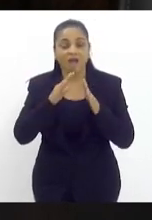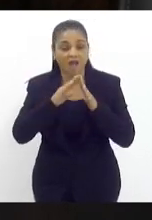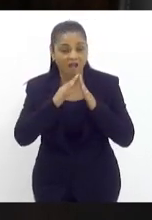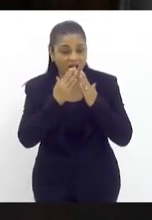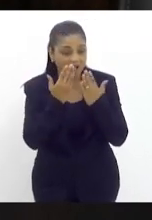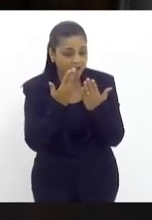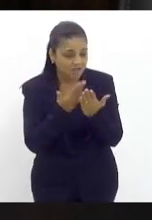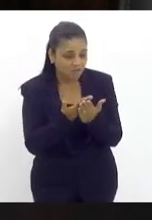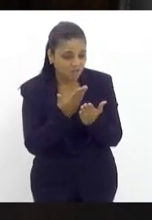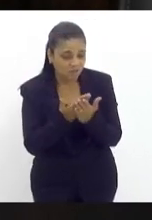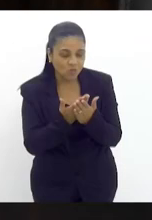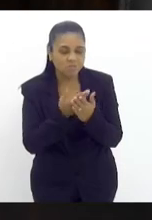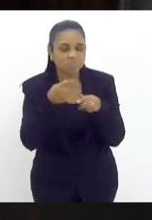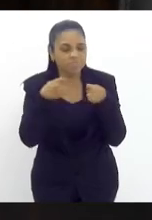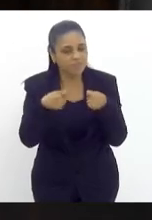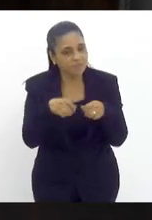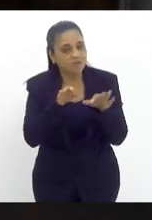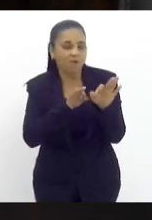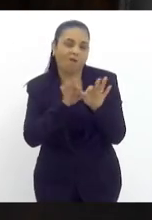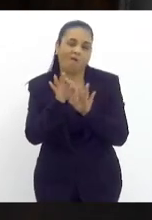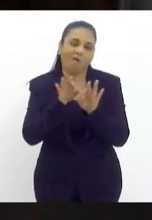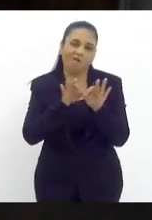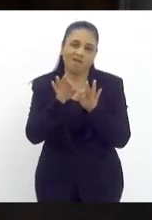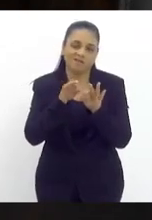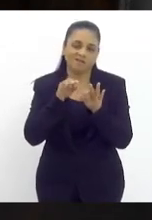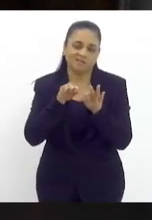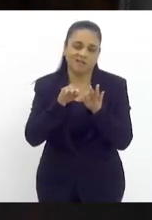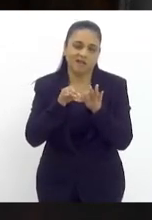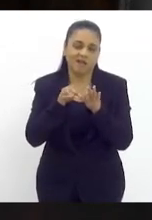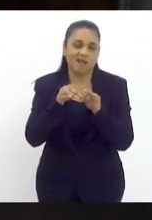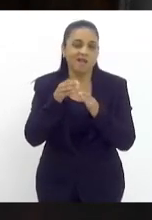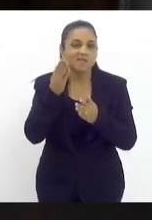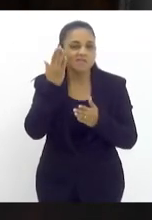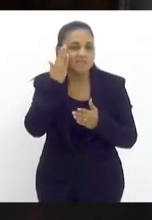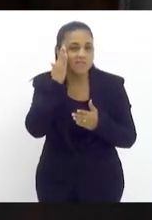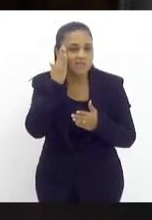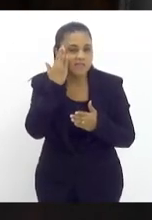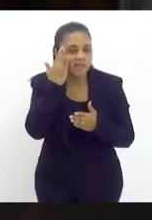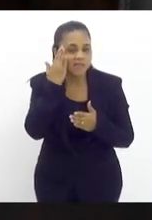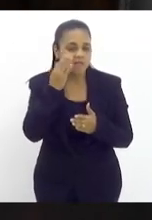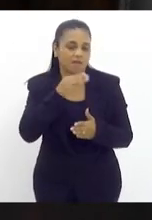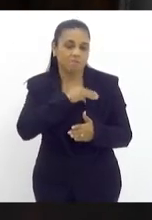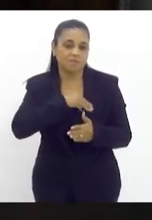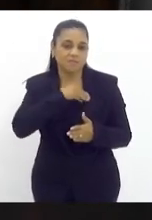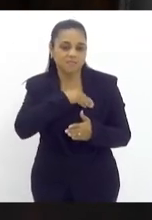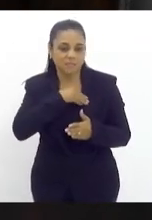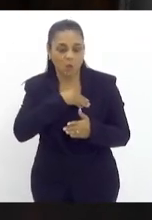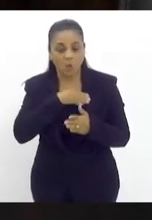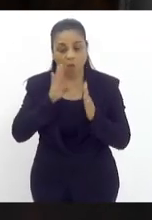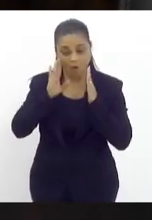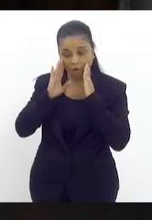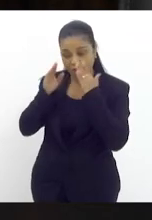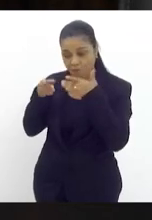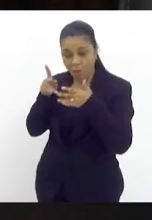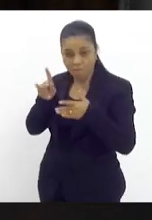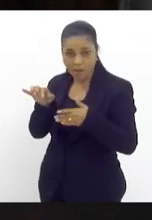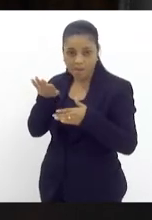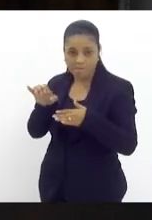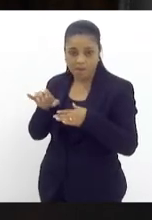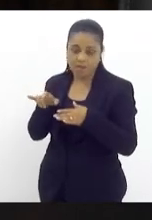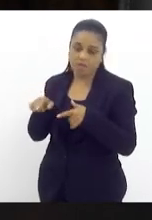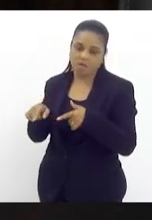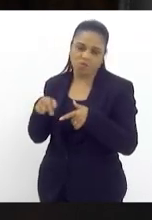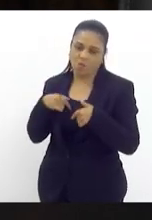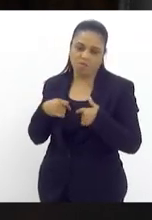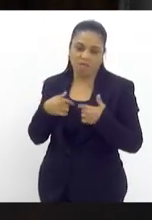escola precisa se organizar, a escola precisa entender a sua missão. Eu preciso formar o pai. Eu não posso estar aqui enchendo o saco do